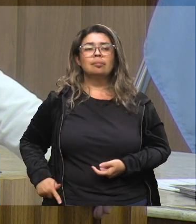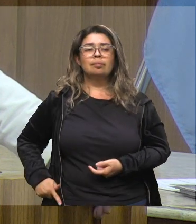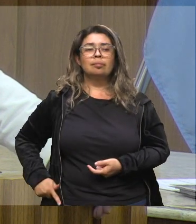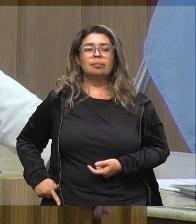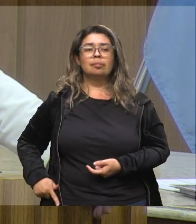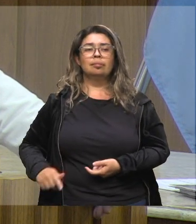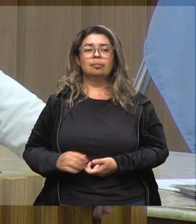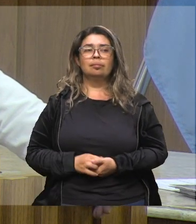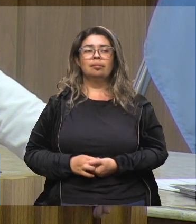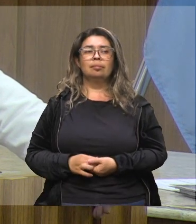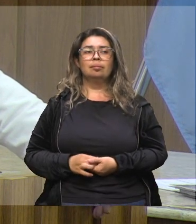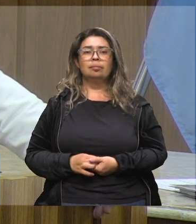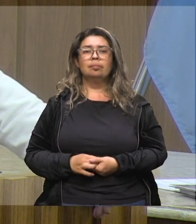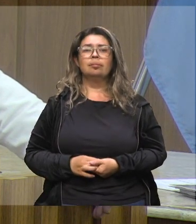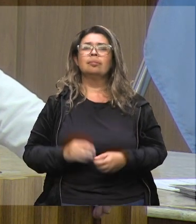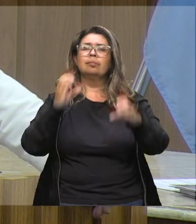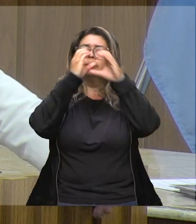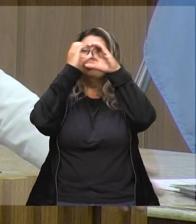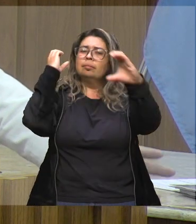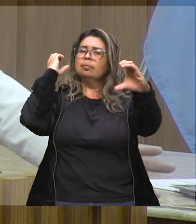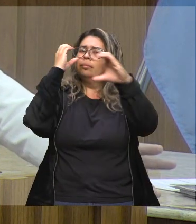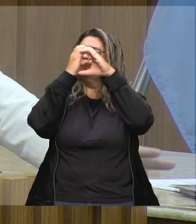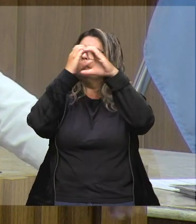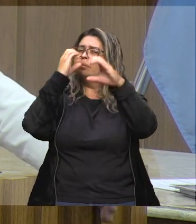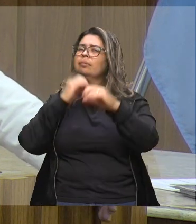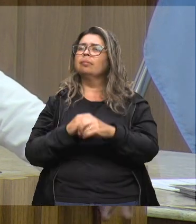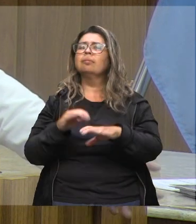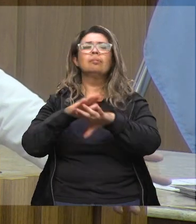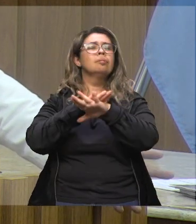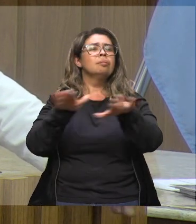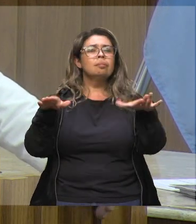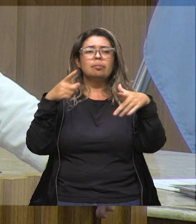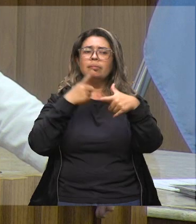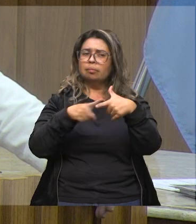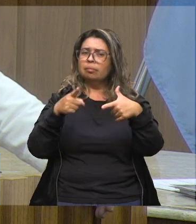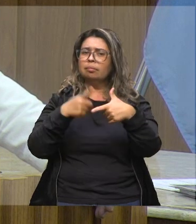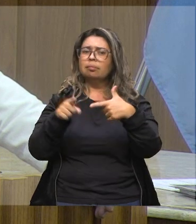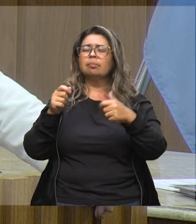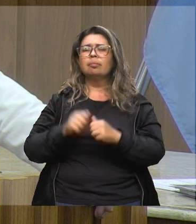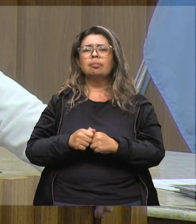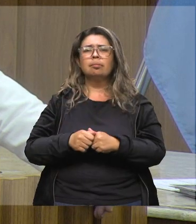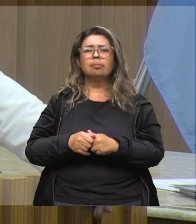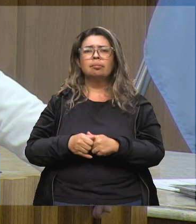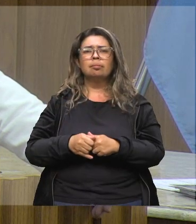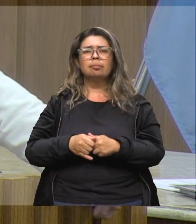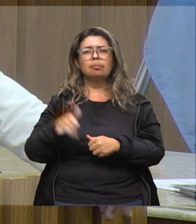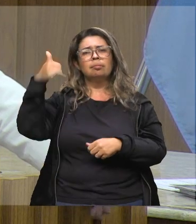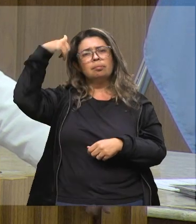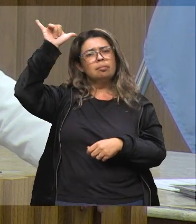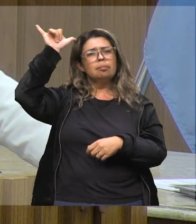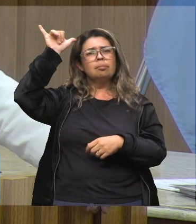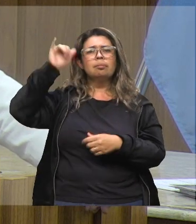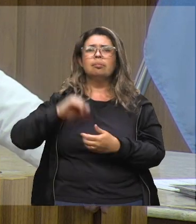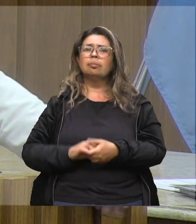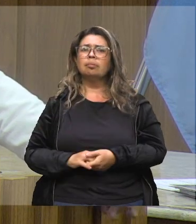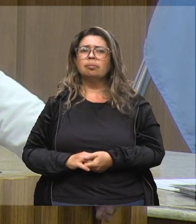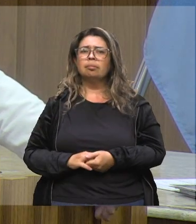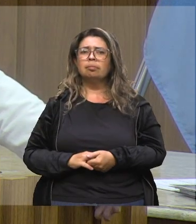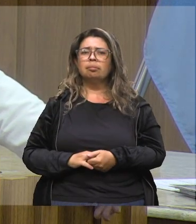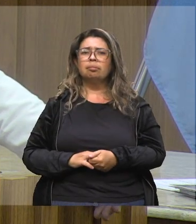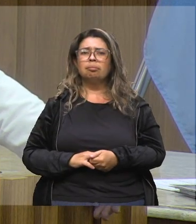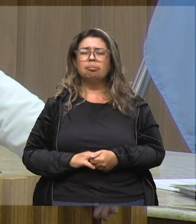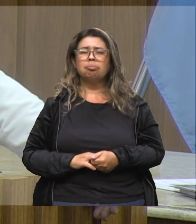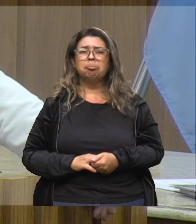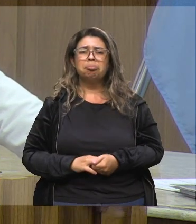aí da engenharia, para resolver e para estar evitando que mais